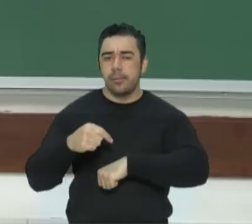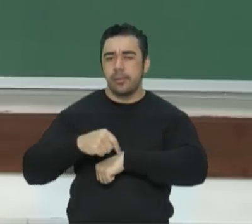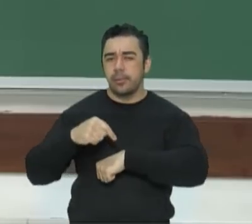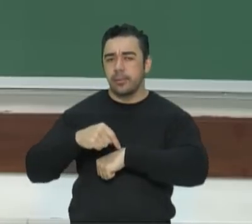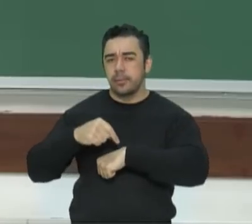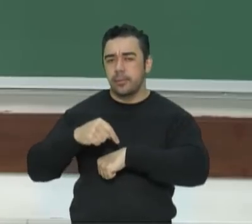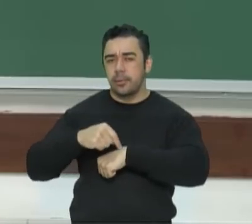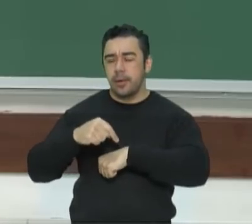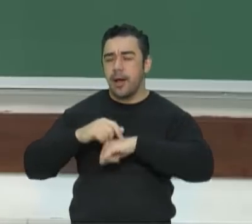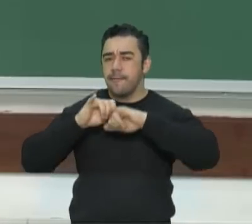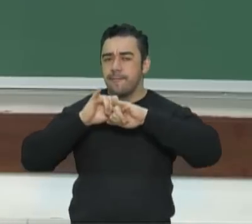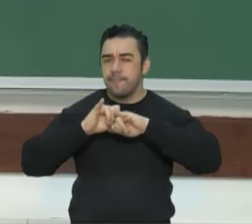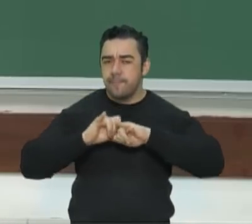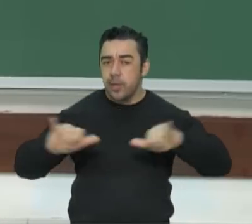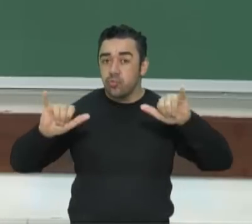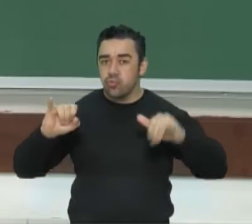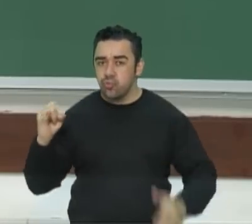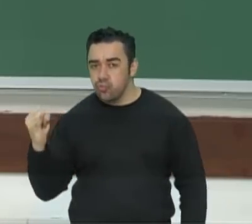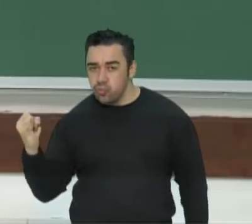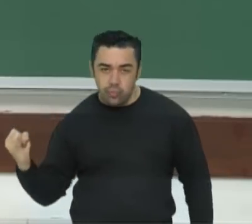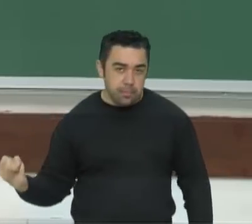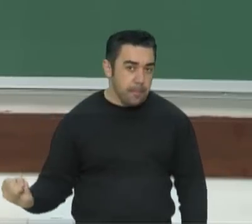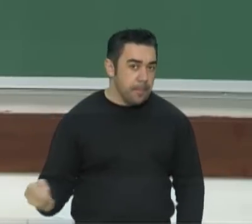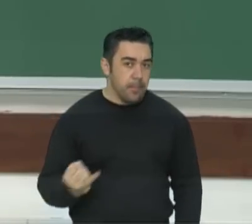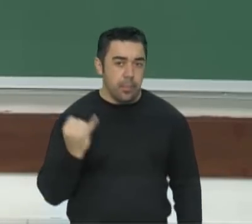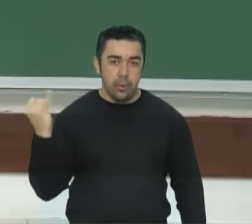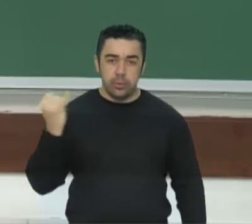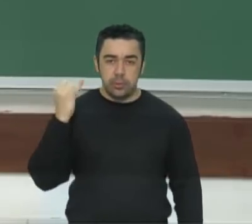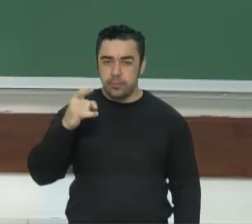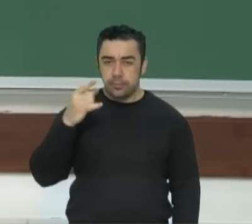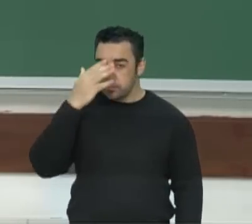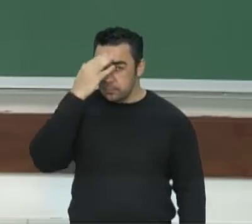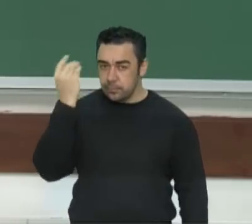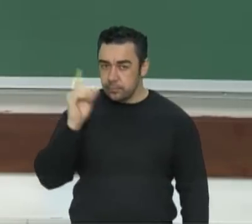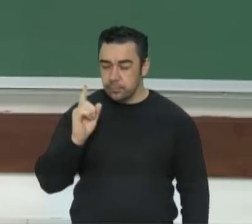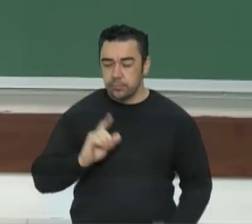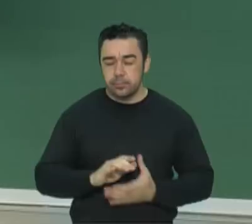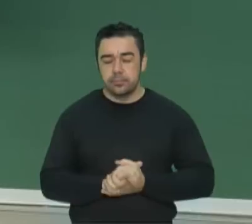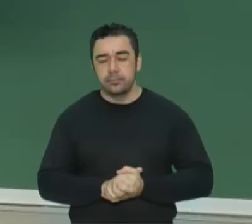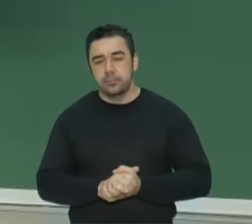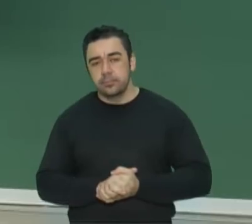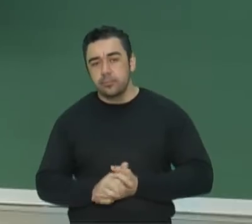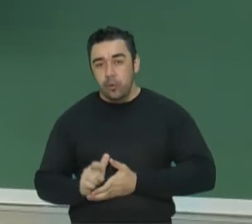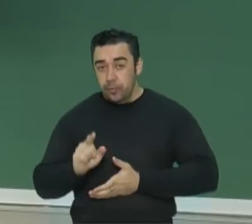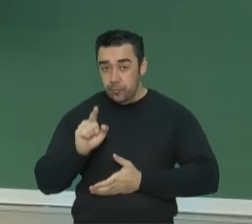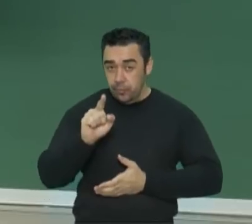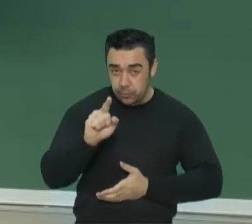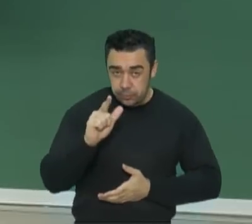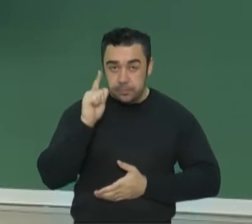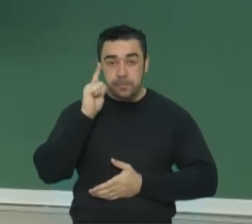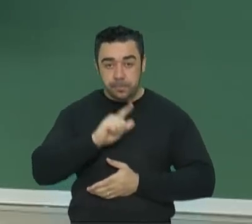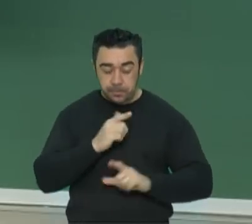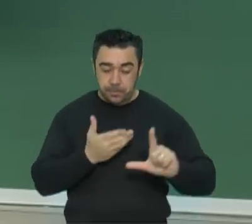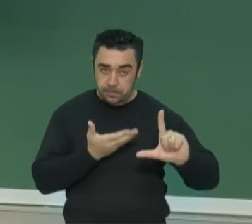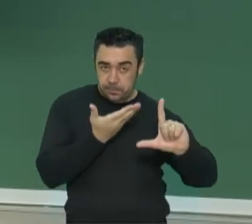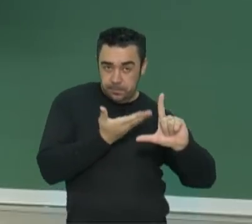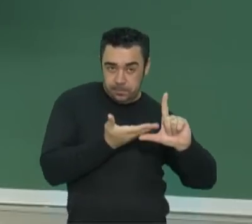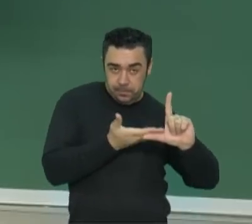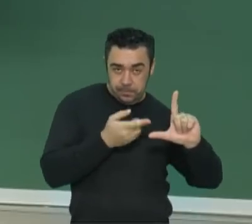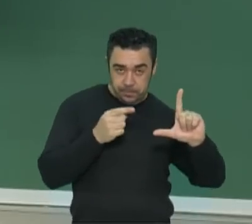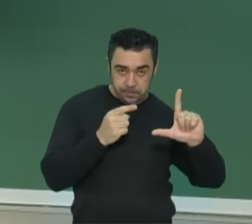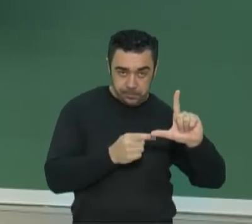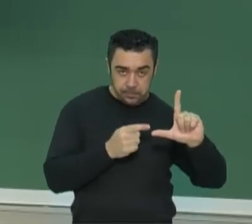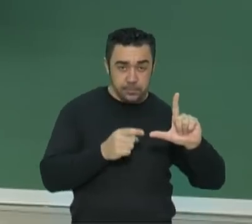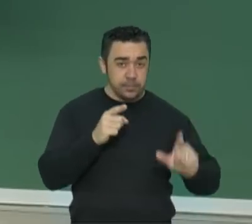a hora dos recados importantes para você nunca esquecer. Você que tem acesso ao Classroom,